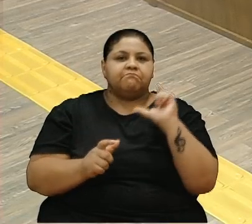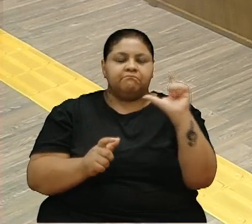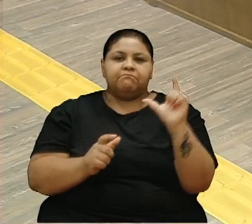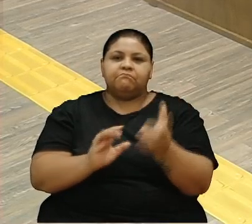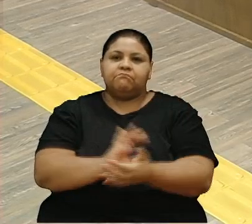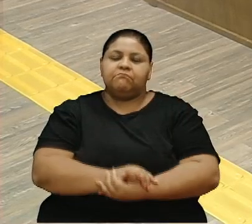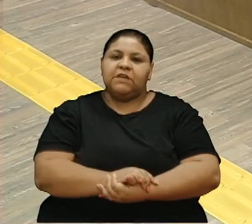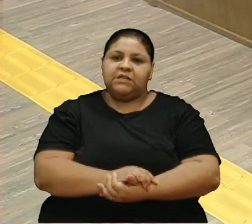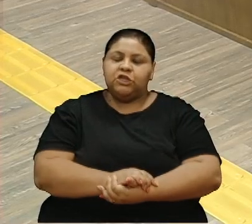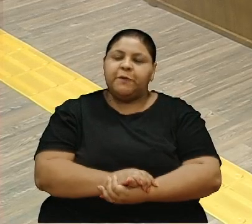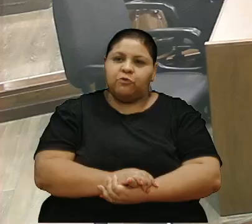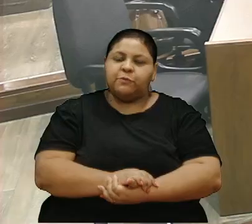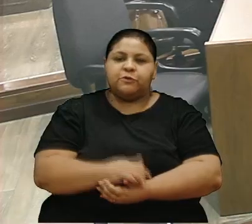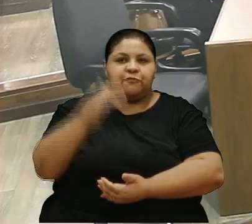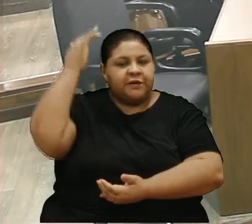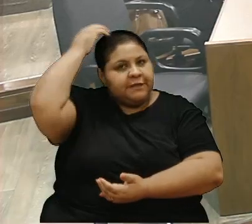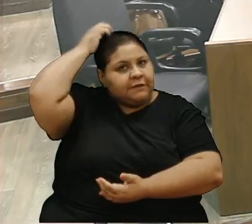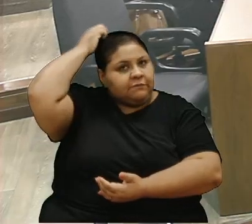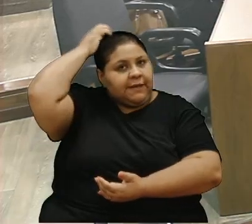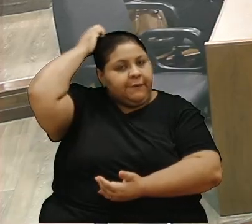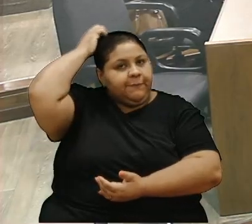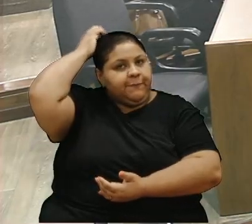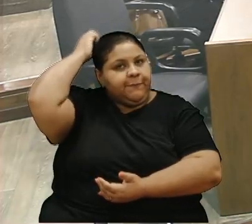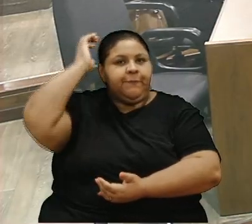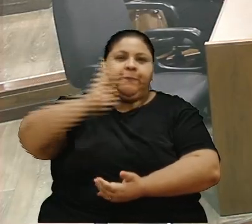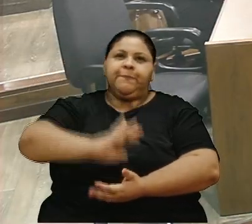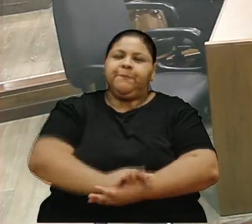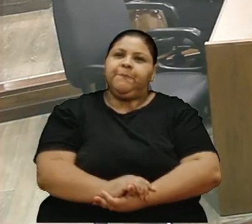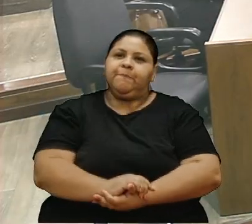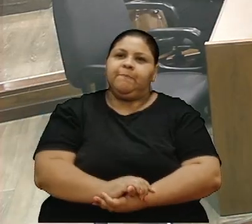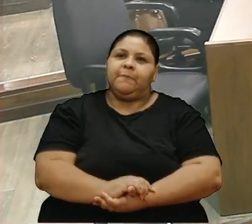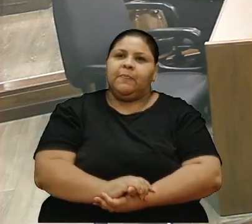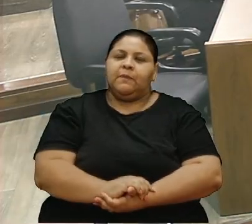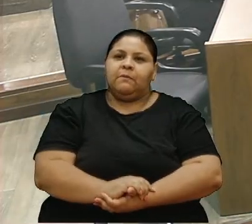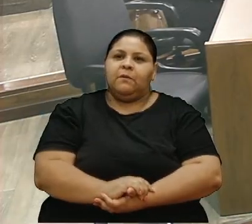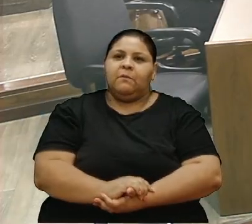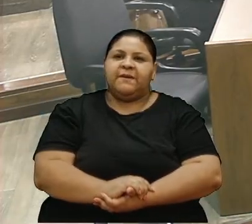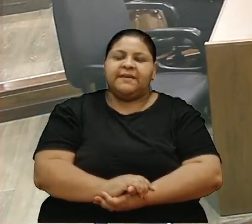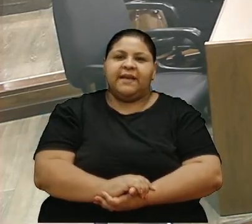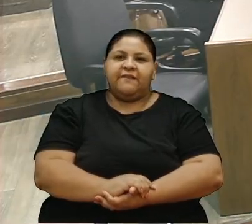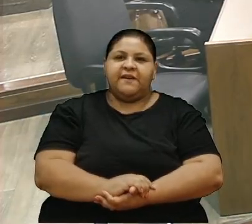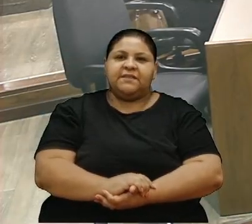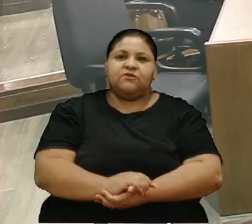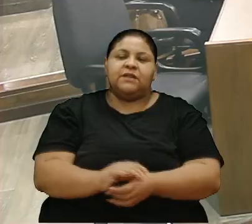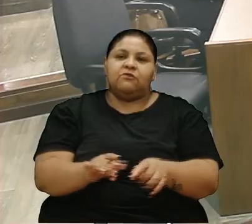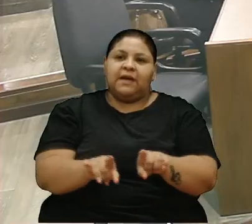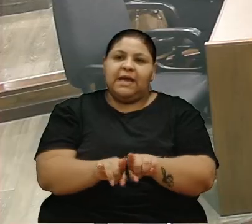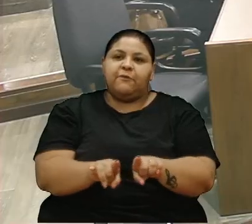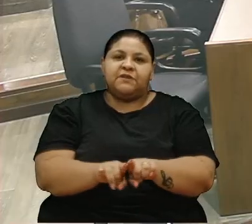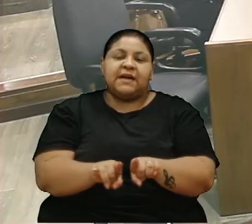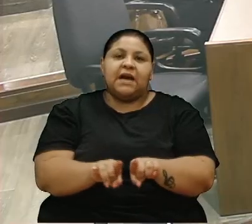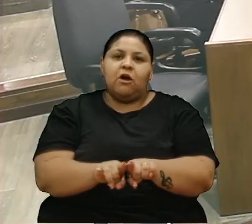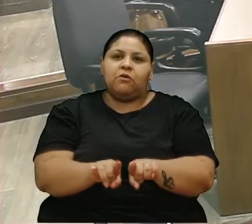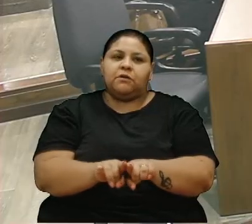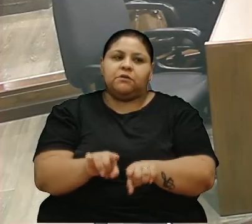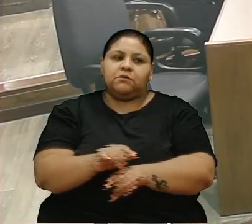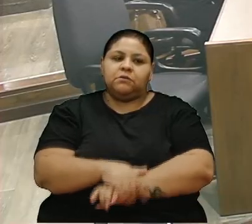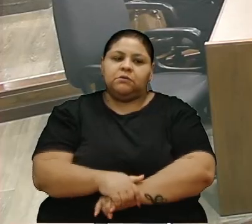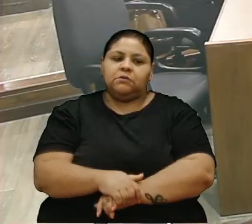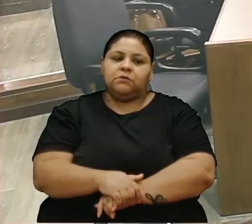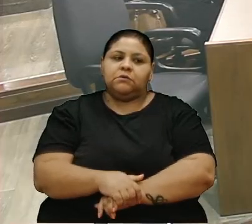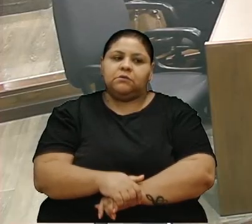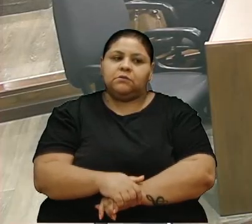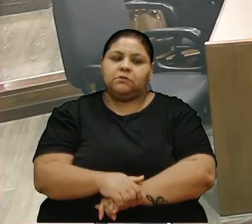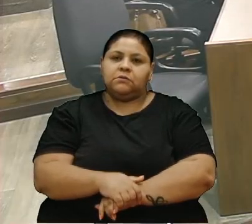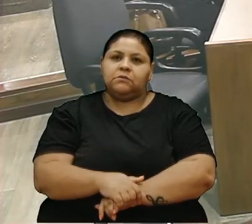palavra, vereador Eloy Frisso. Peço a palavra, presidente. Peço a palavra. Meu bom dia a todos e a todas.